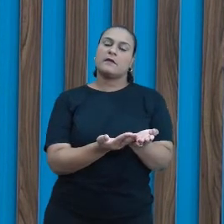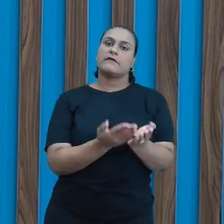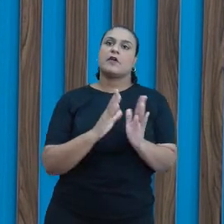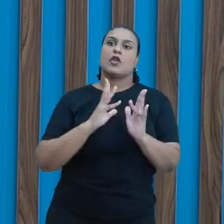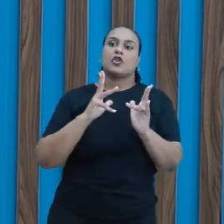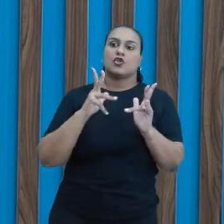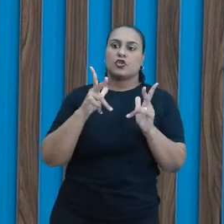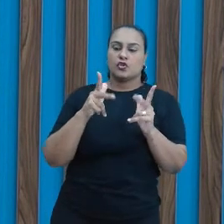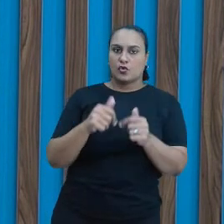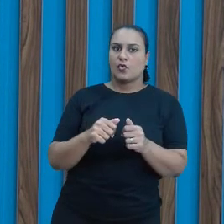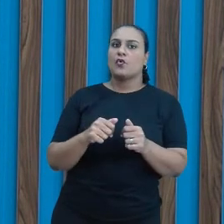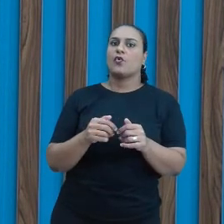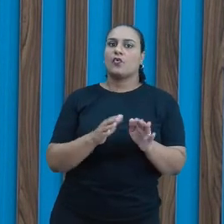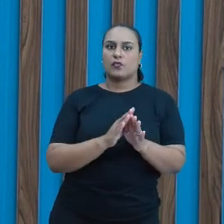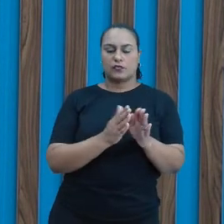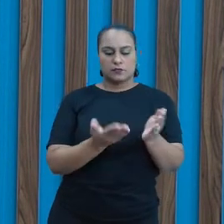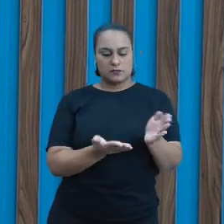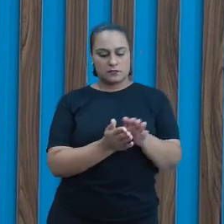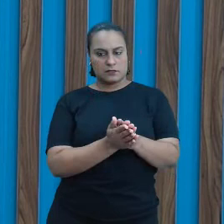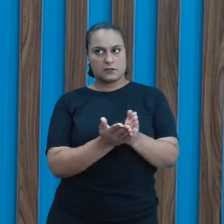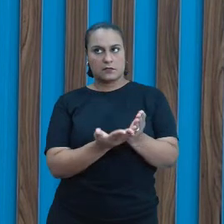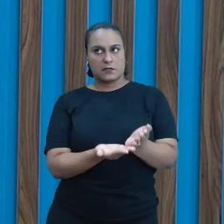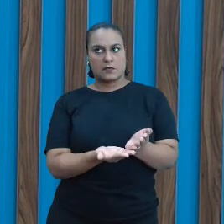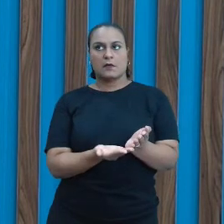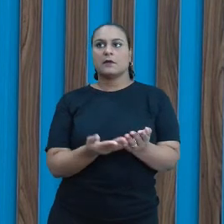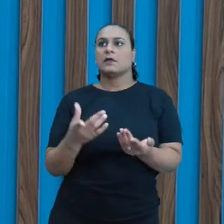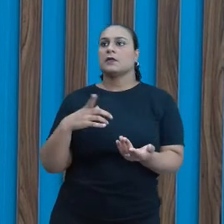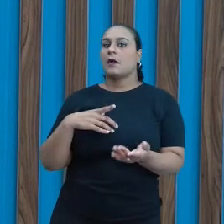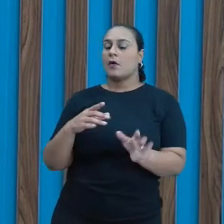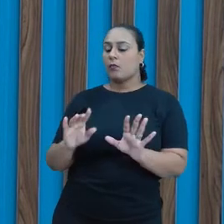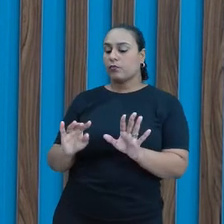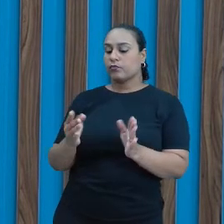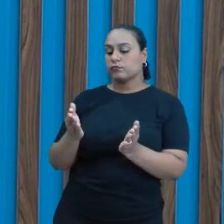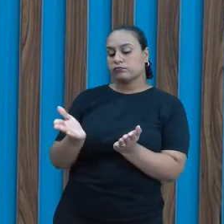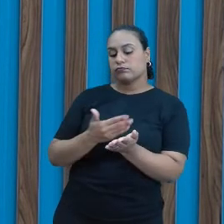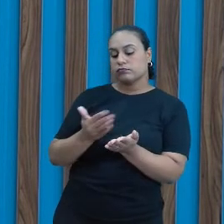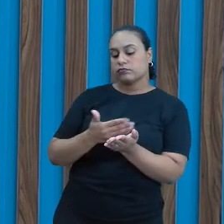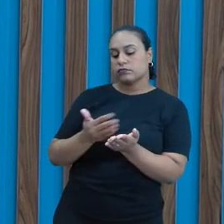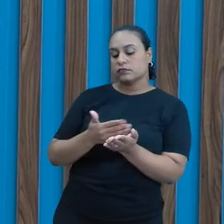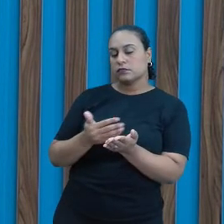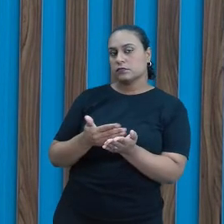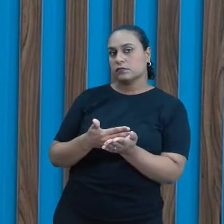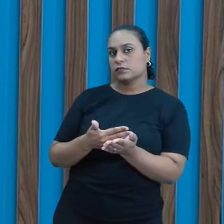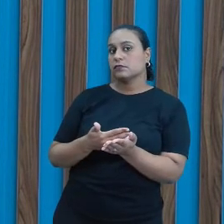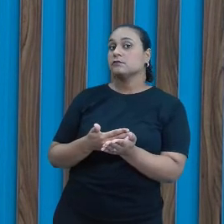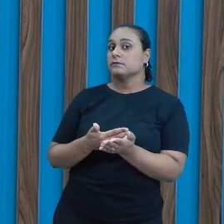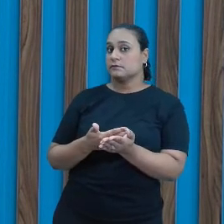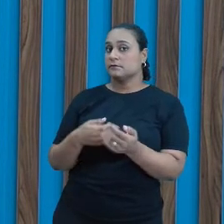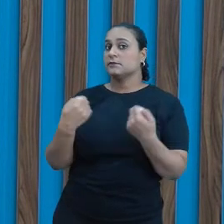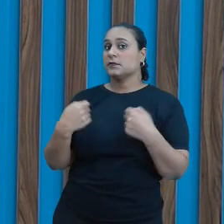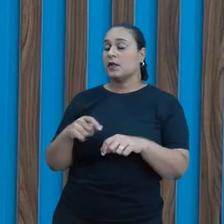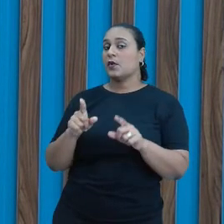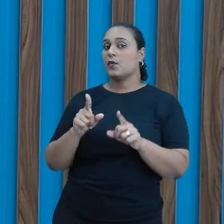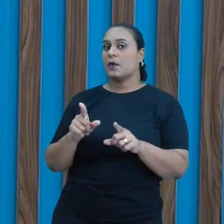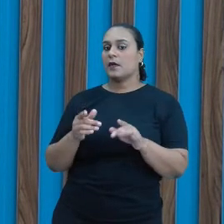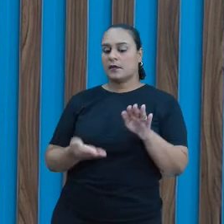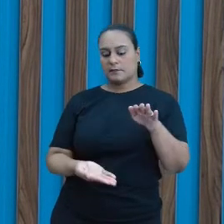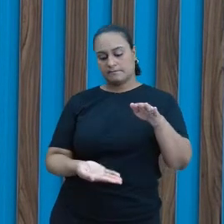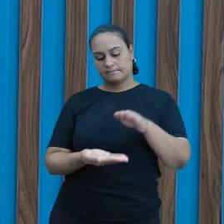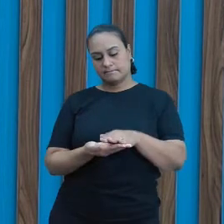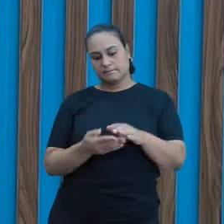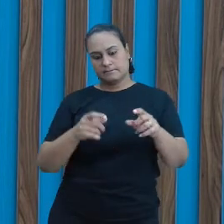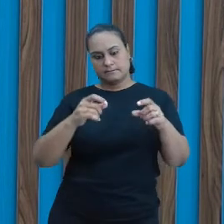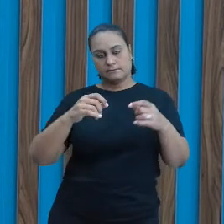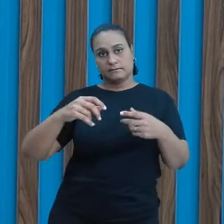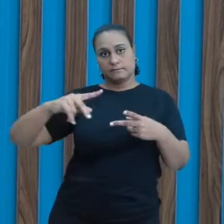as dimensões, não for aquele livro de capa dura e tal, né, um livro composto pelas folhinhas e tudo mais, a gente vai ter que ali aquele bloquinho